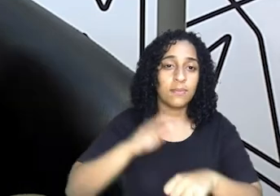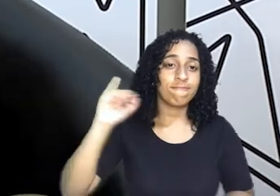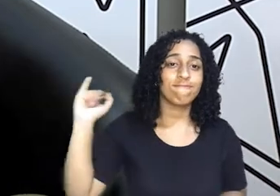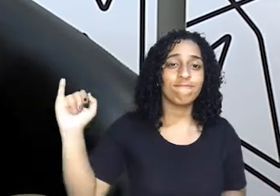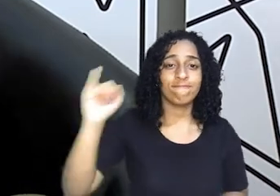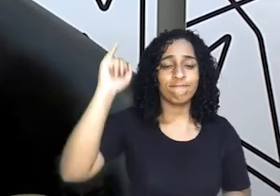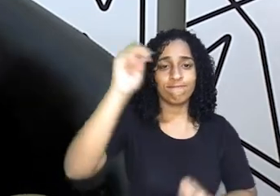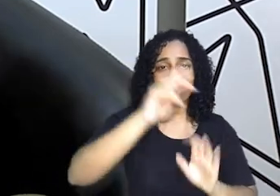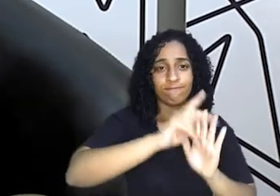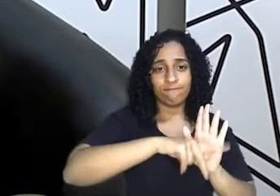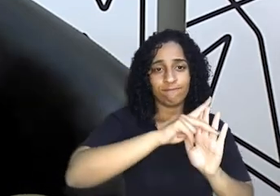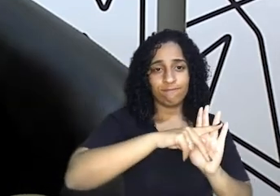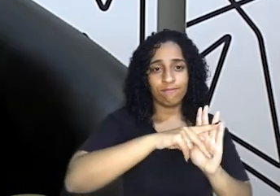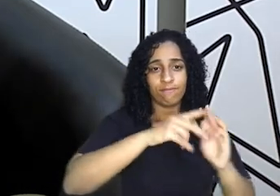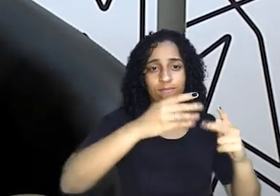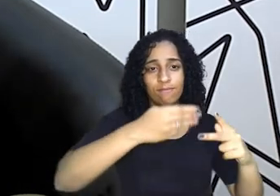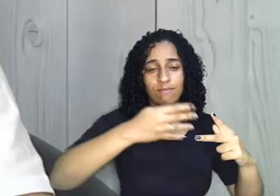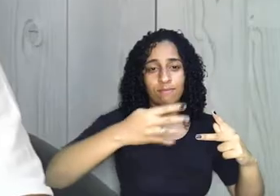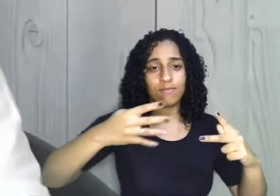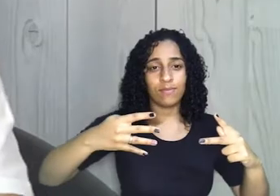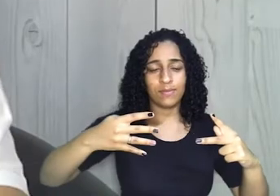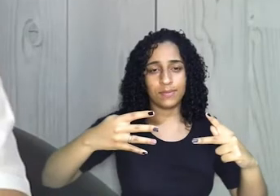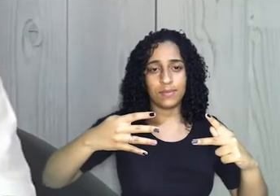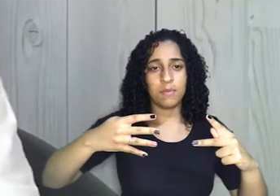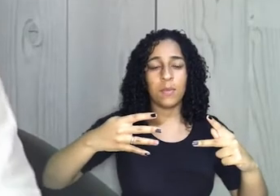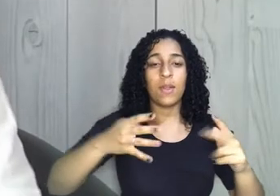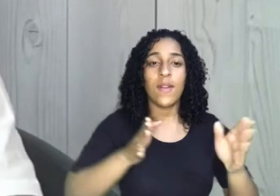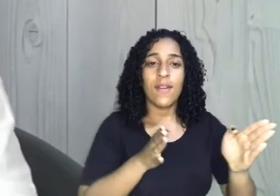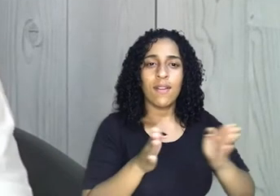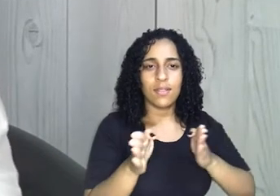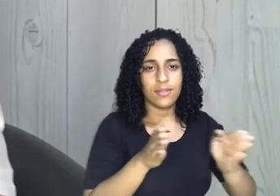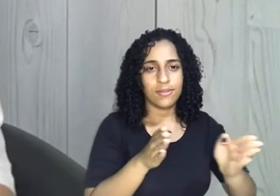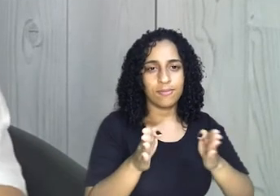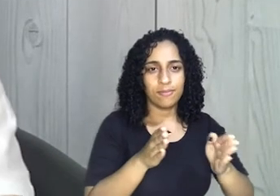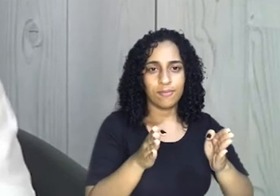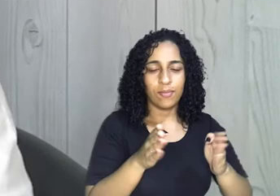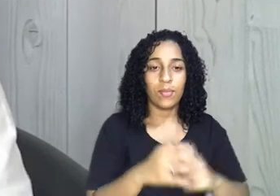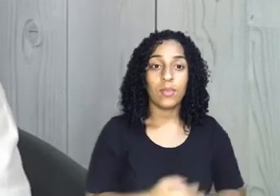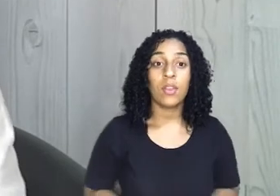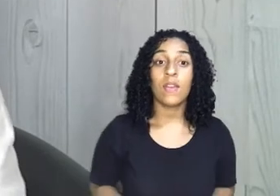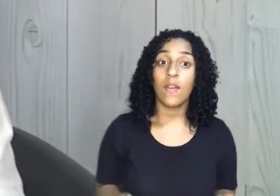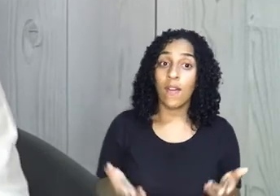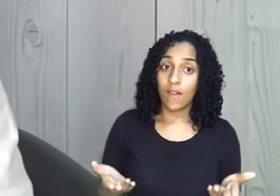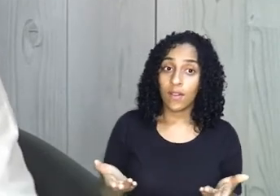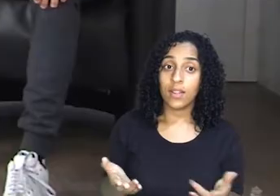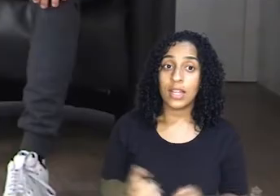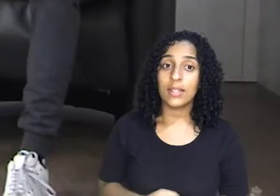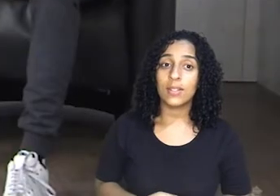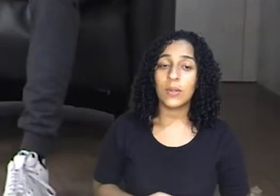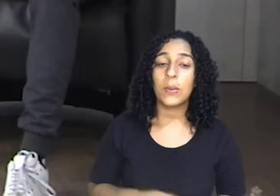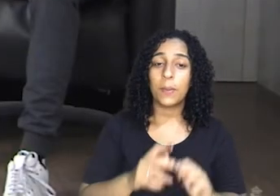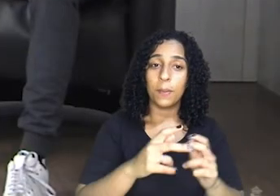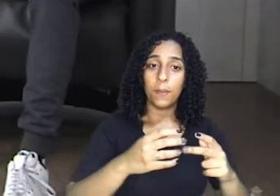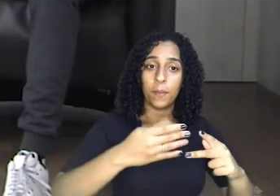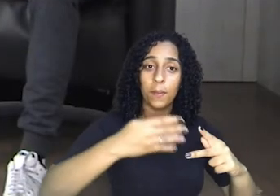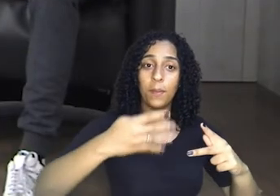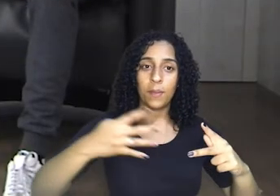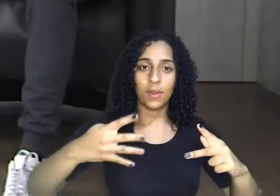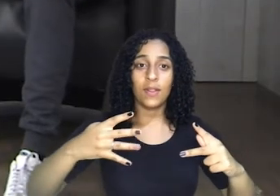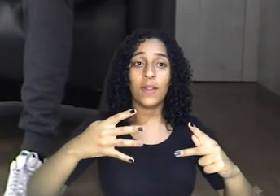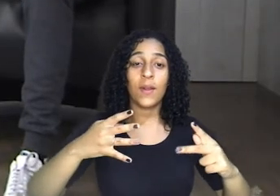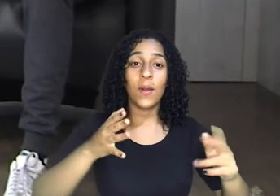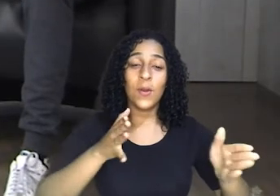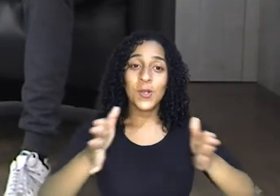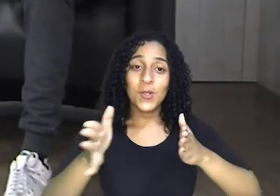portal é a sensibilidade é Alexia e uma das questões do portal do Bicentenário é justamente